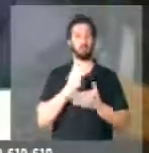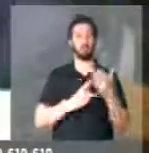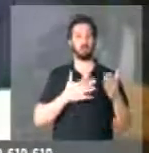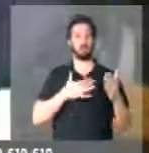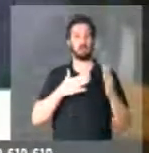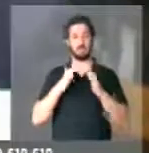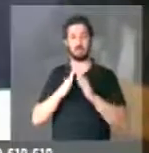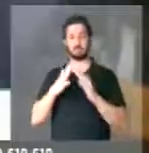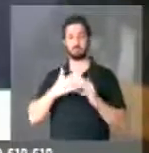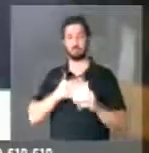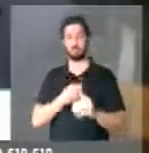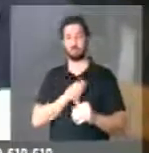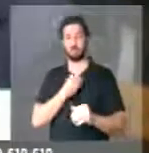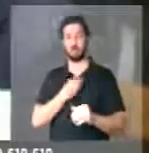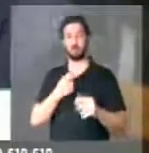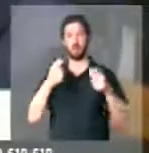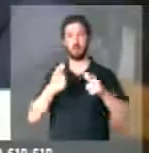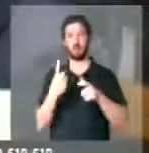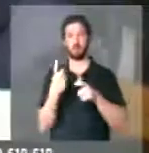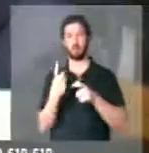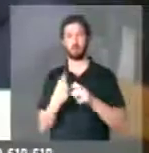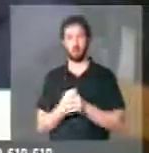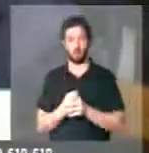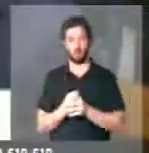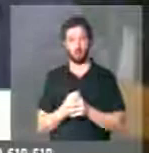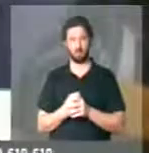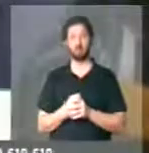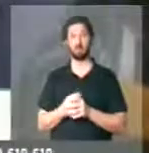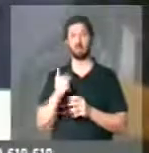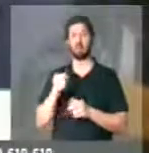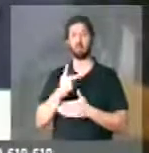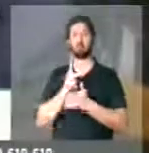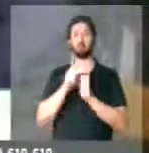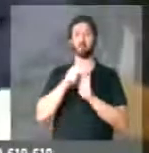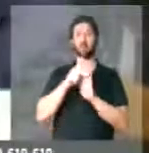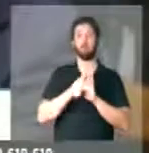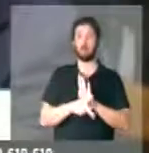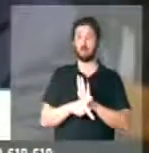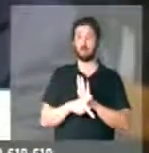em unidades individuais. Modificações feitas através de portaria,